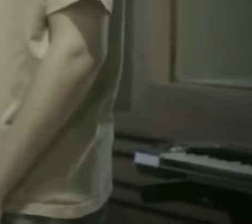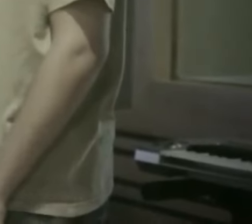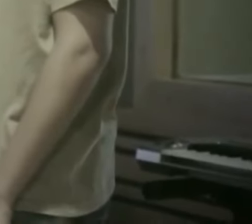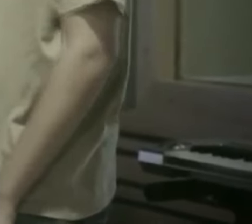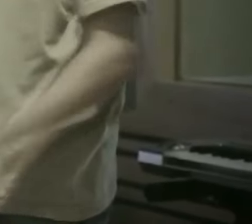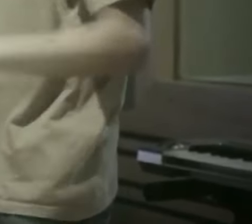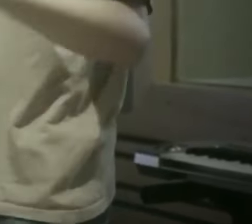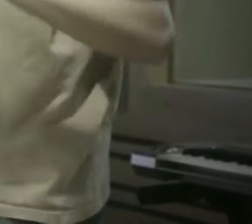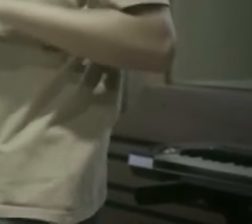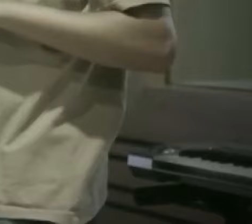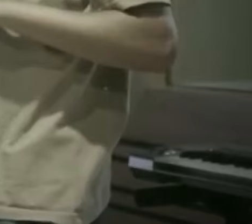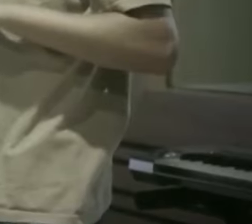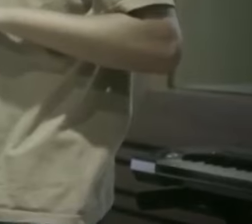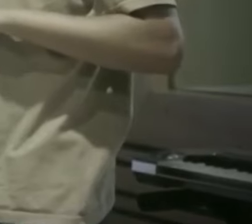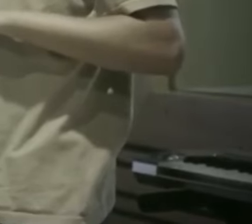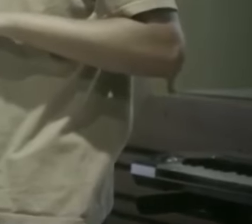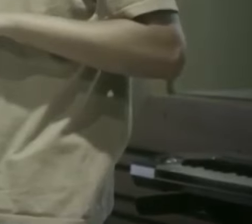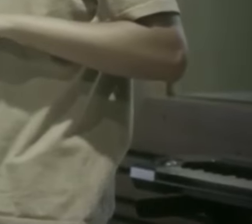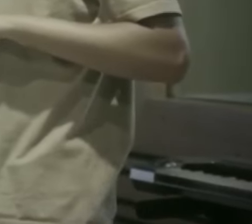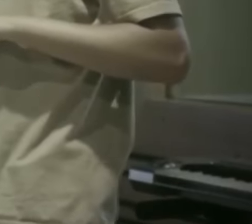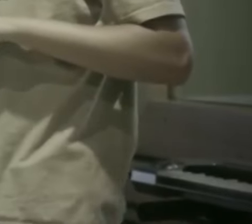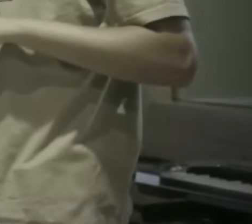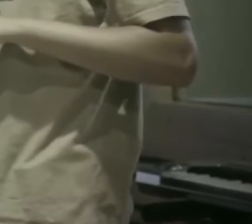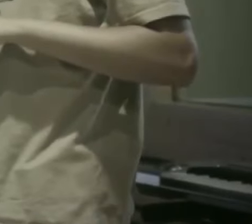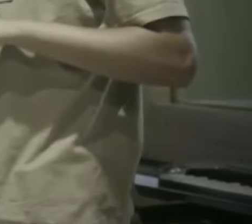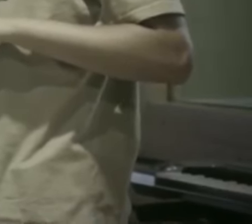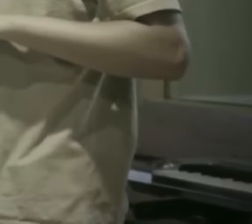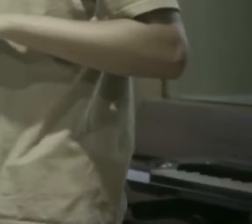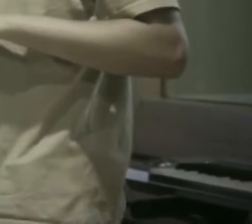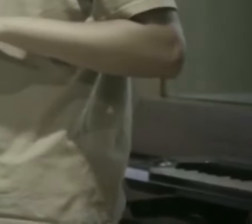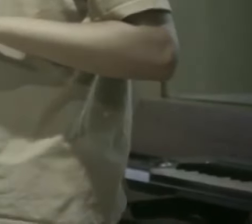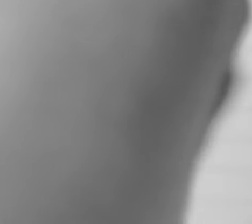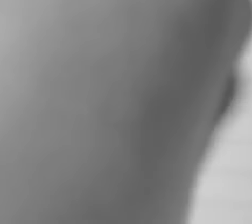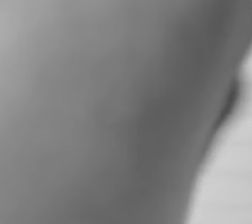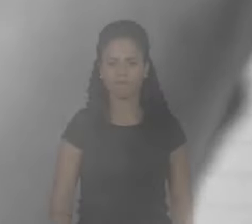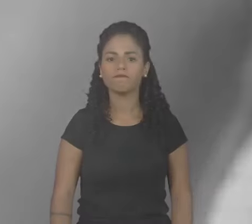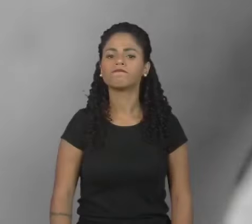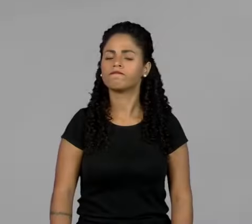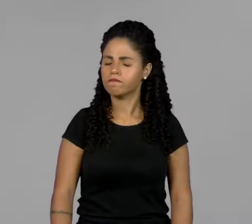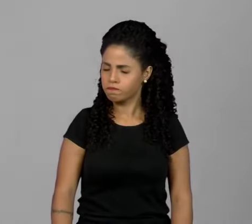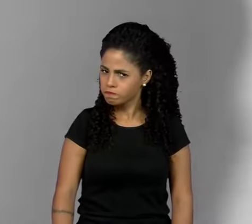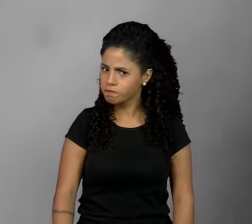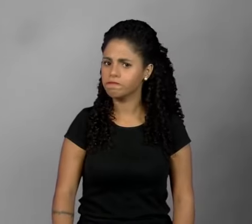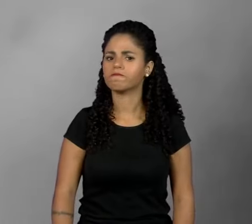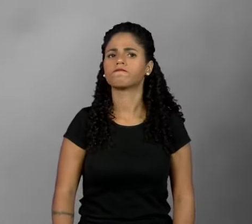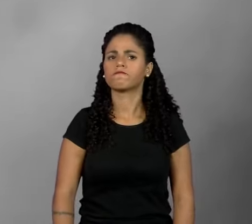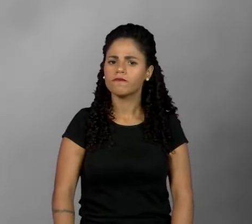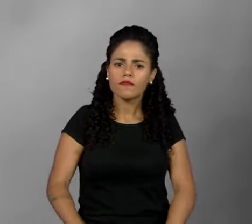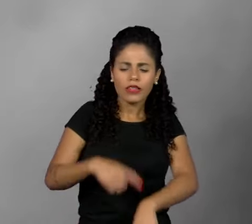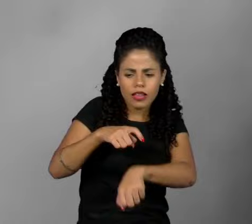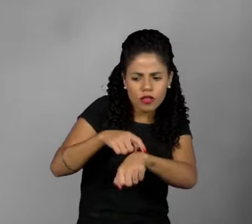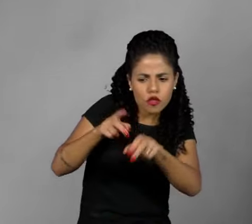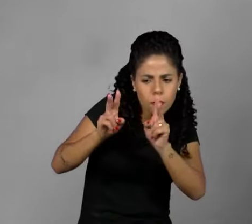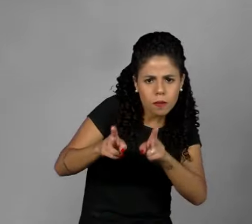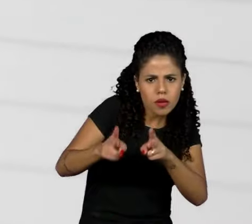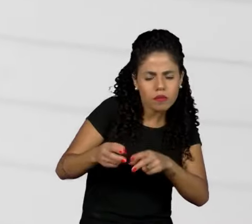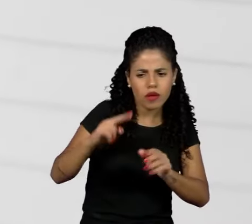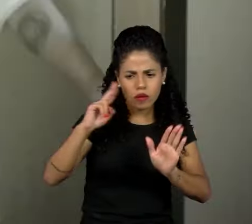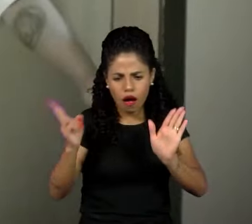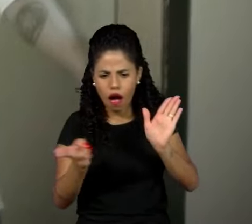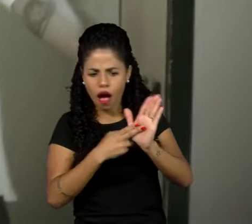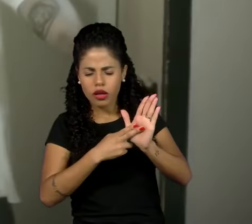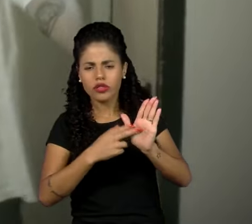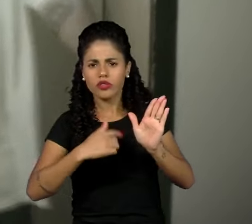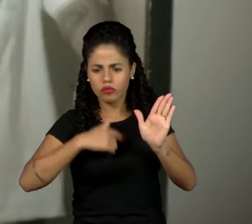Se isso não fizer você correr, chapa, eu não sei o que vai. Ao mesmo tempo em que a autoafirmação vinha também de